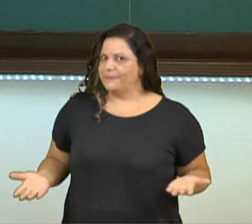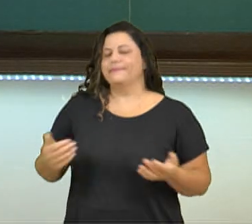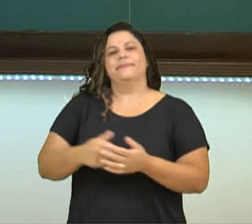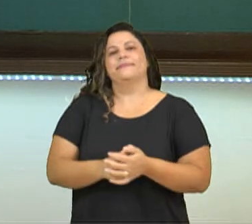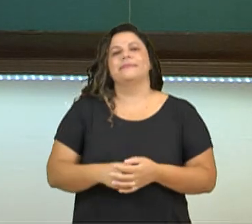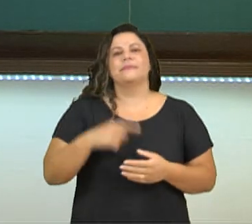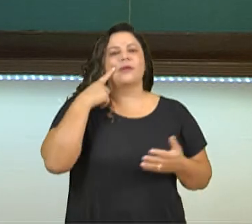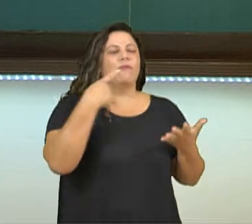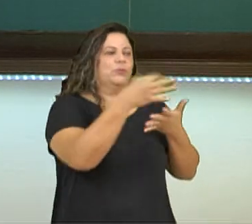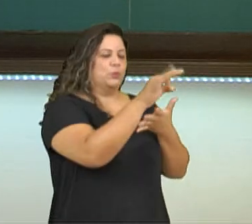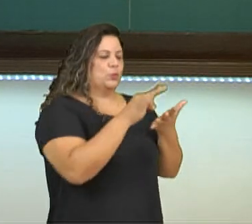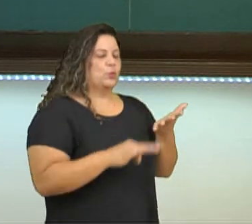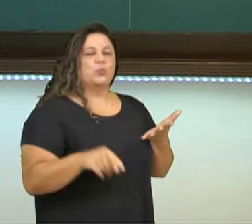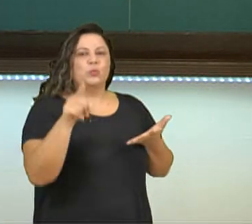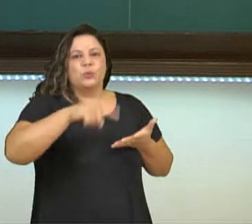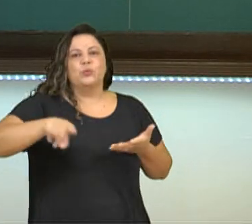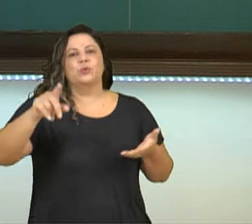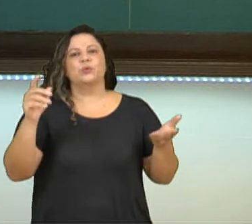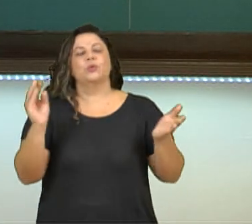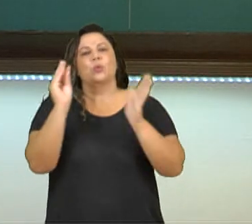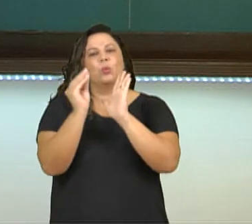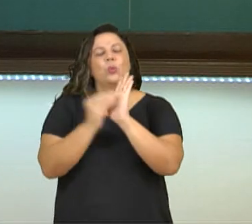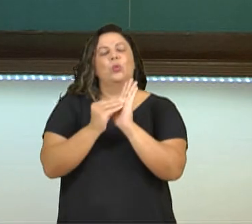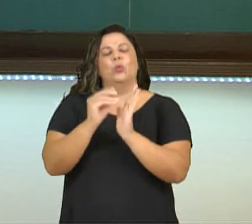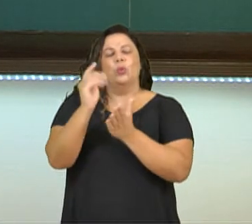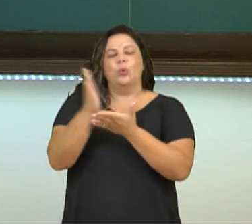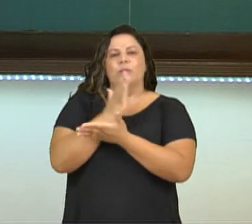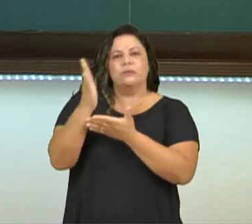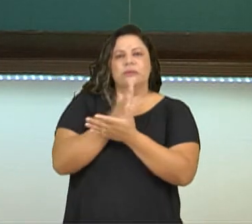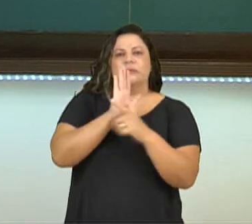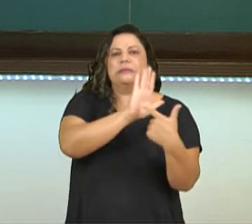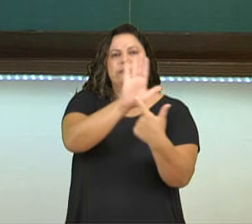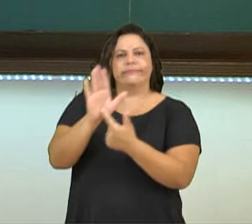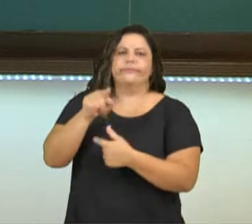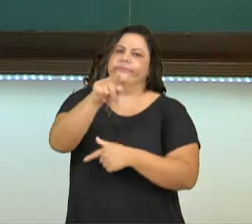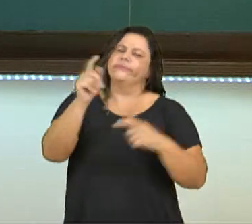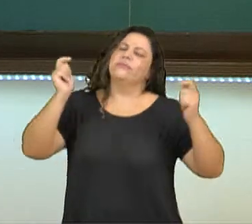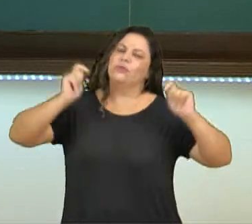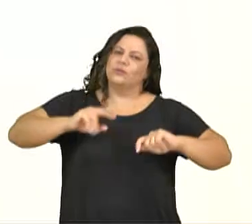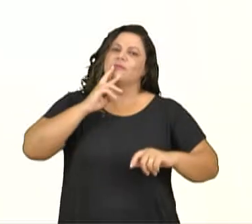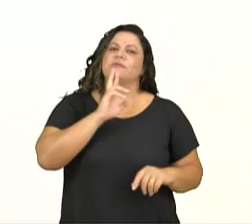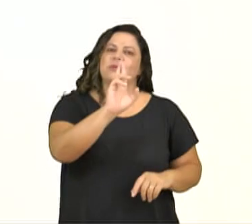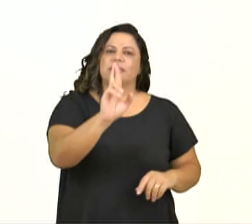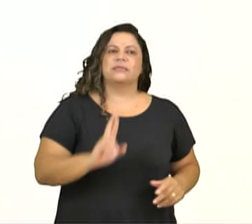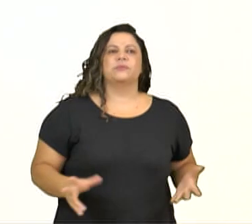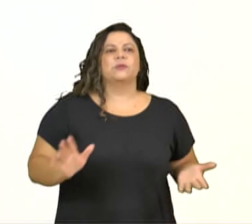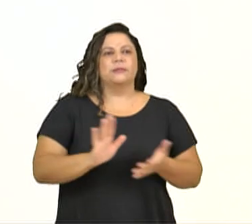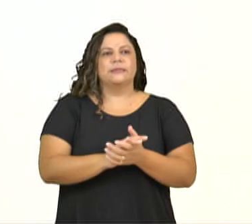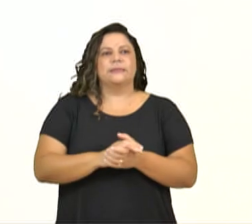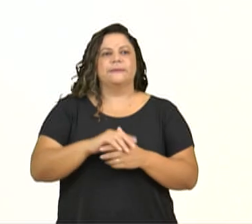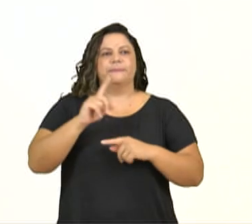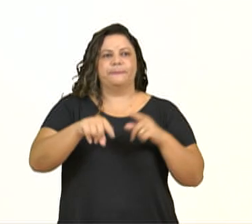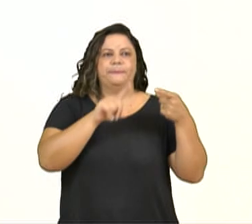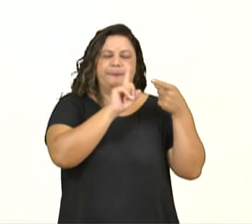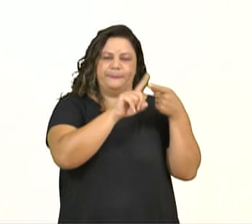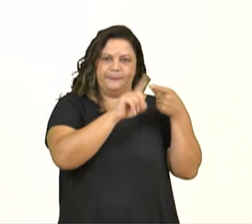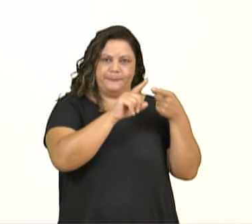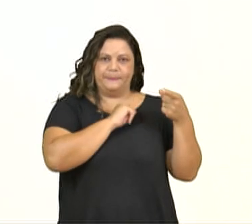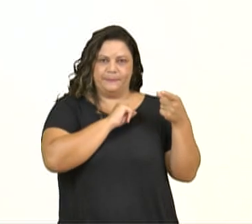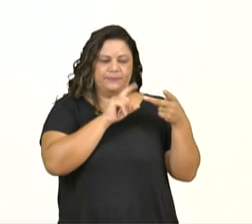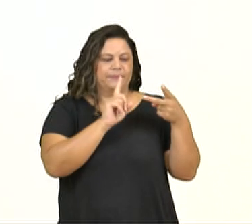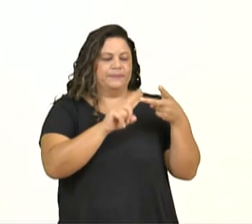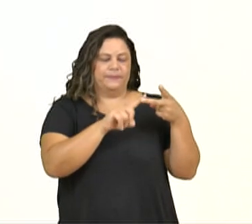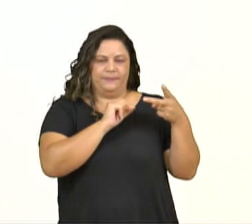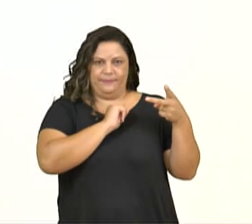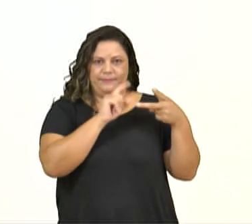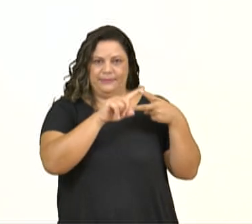Vamos conferir o que você colocou aí no seu caderno com o que eu vou apresentar para você de possível resposta. Obsolescência planejada,